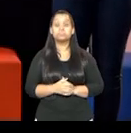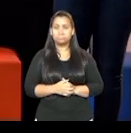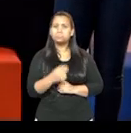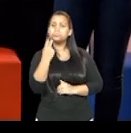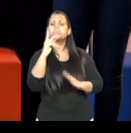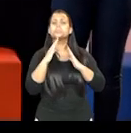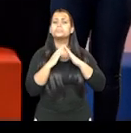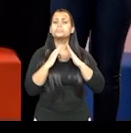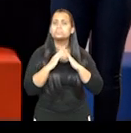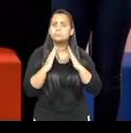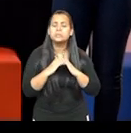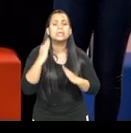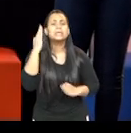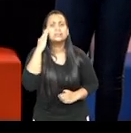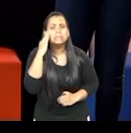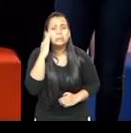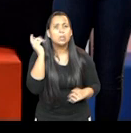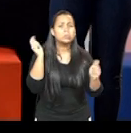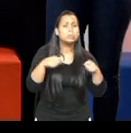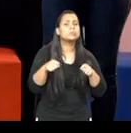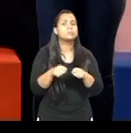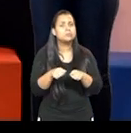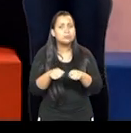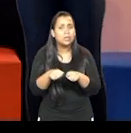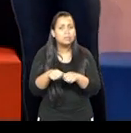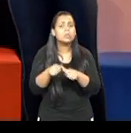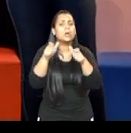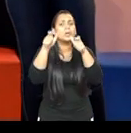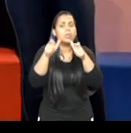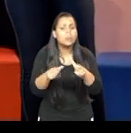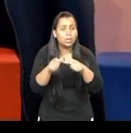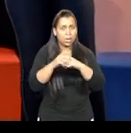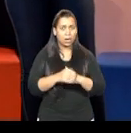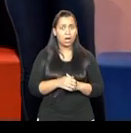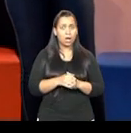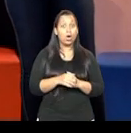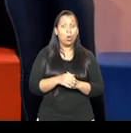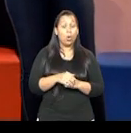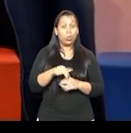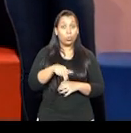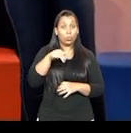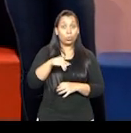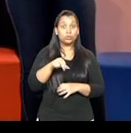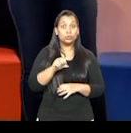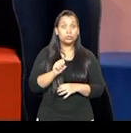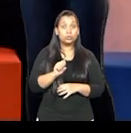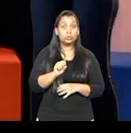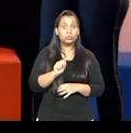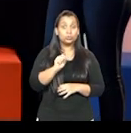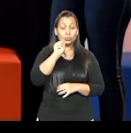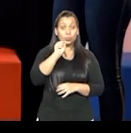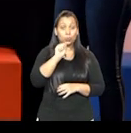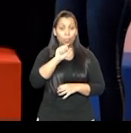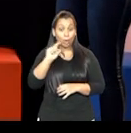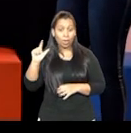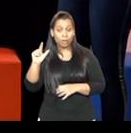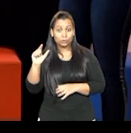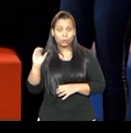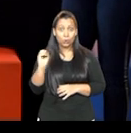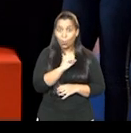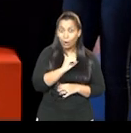sua casa, você sabe como pode fazer para localizar o norte, o sul, o leste e o oeste?